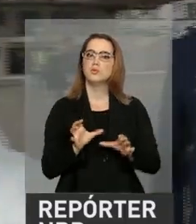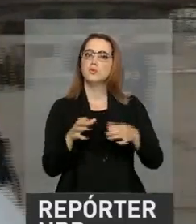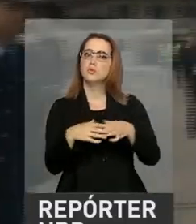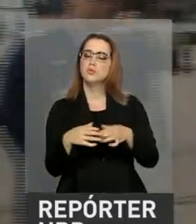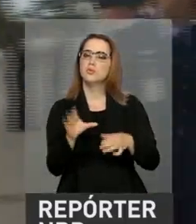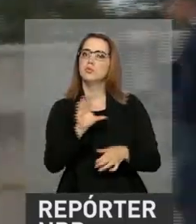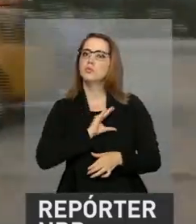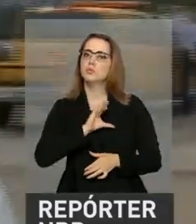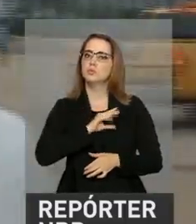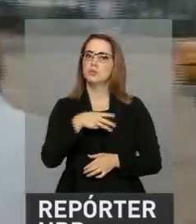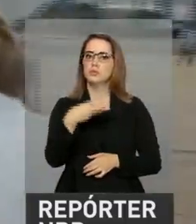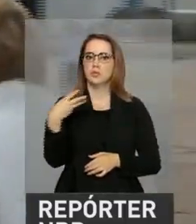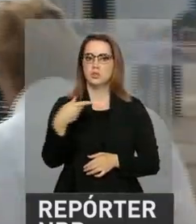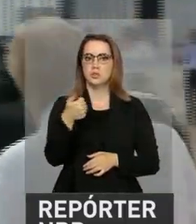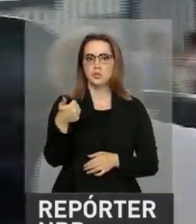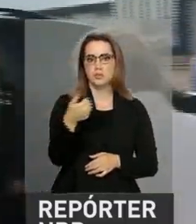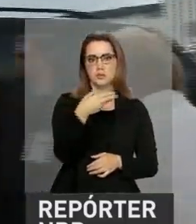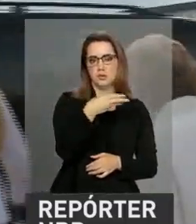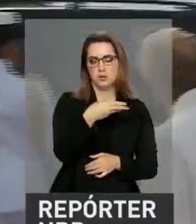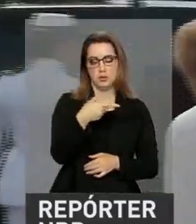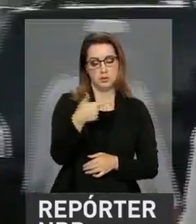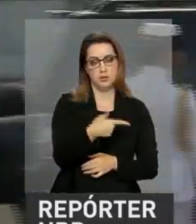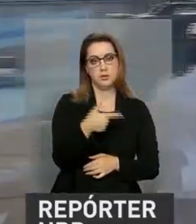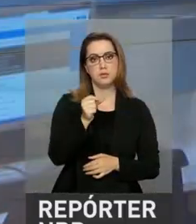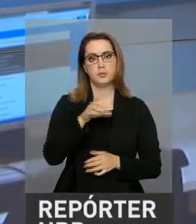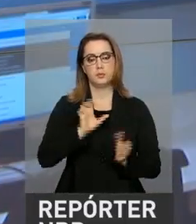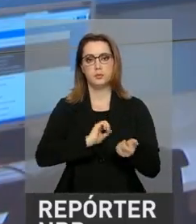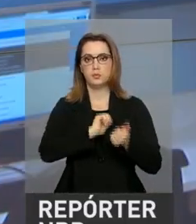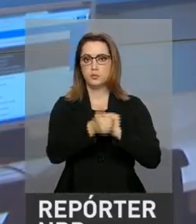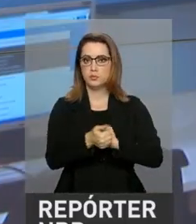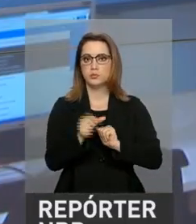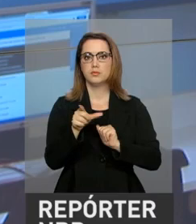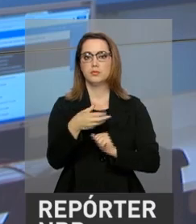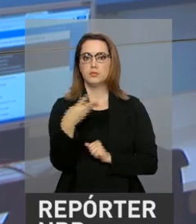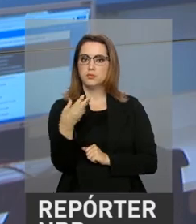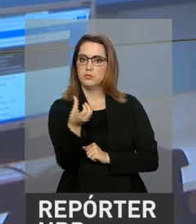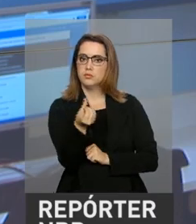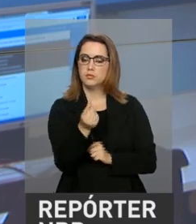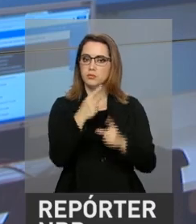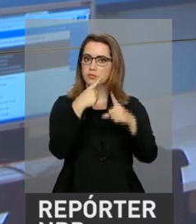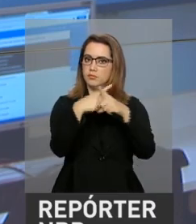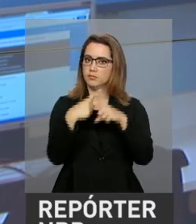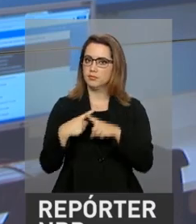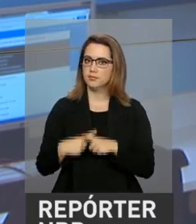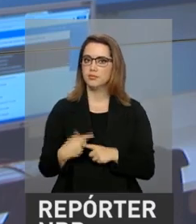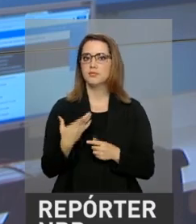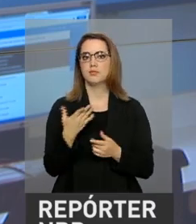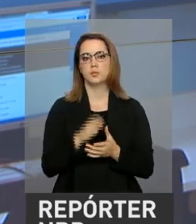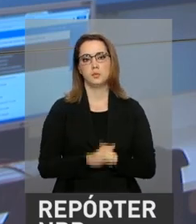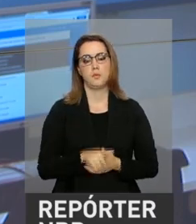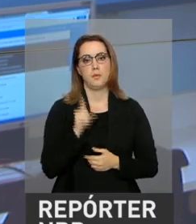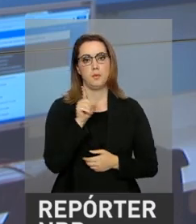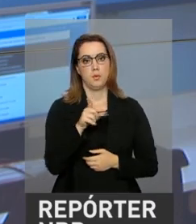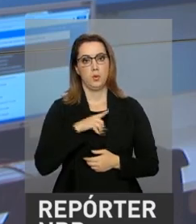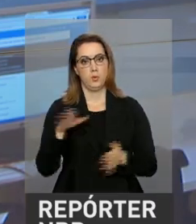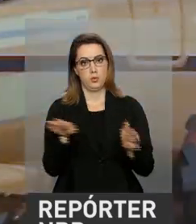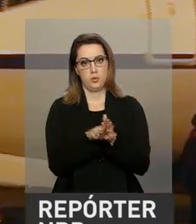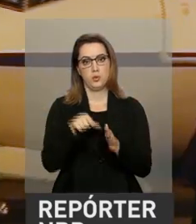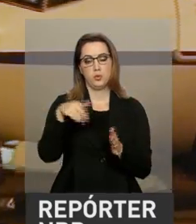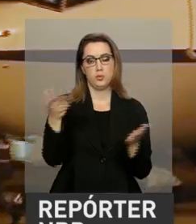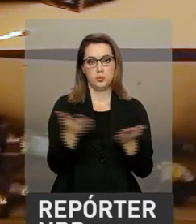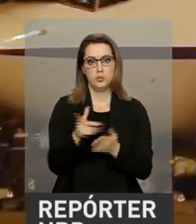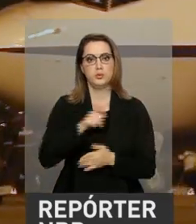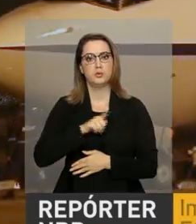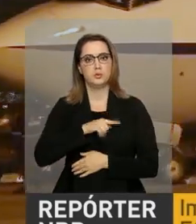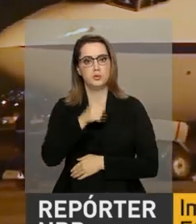312 atletas que vão disputar 36 modalidades quem também chegou hoje a cidade maravilhosa foi o